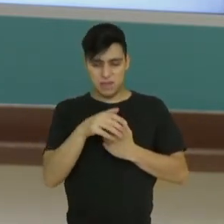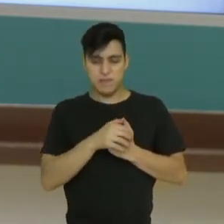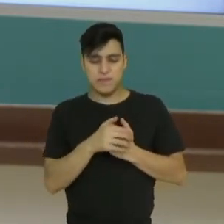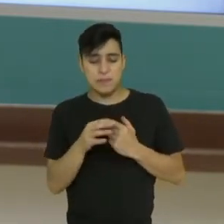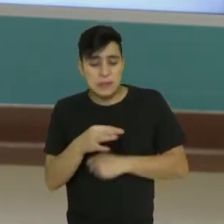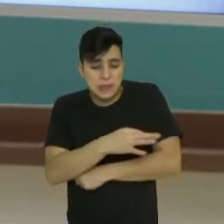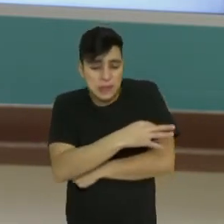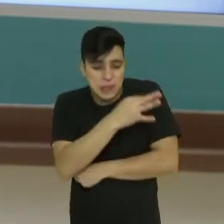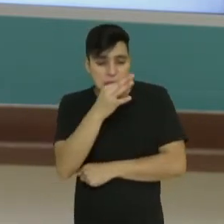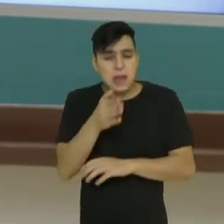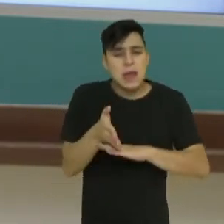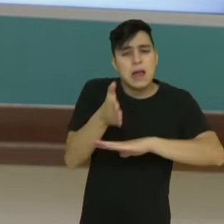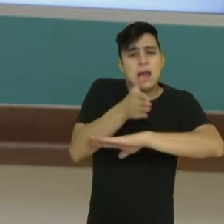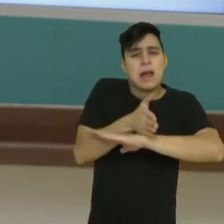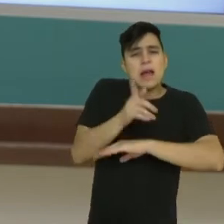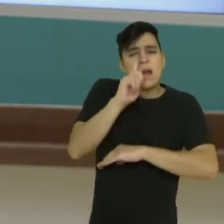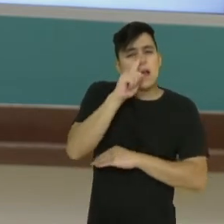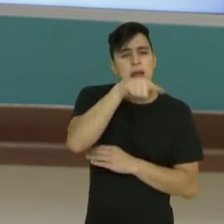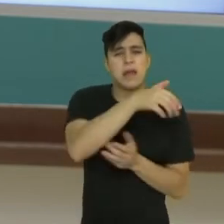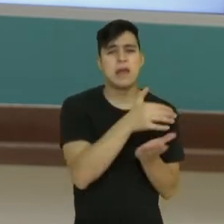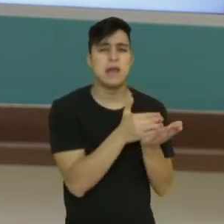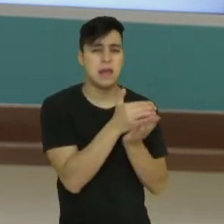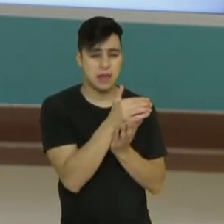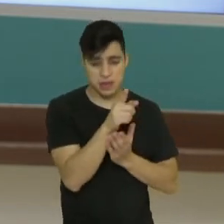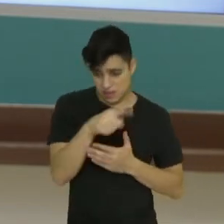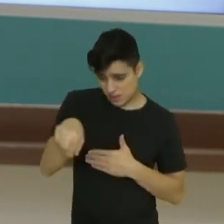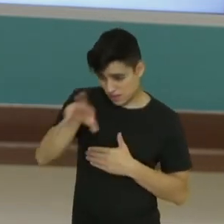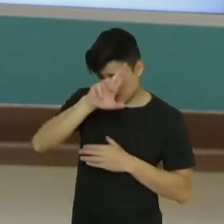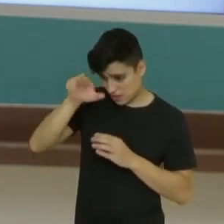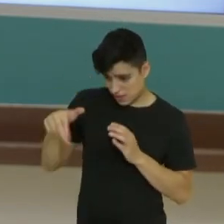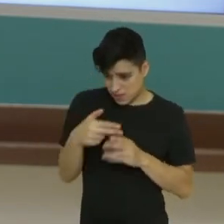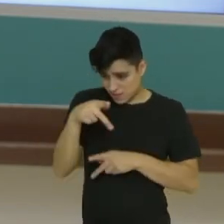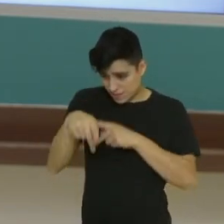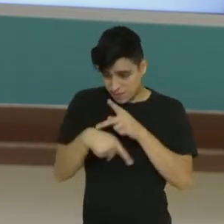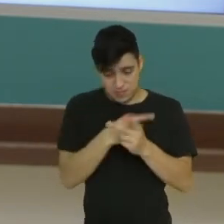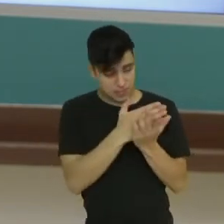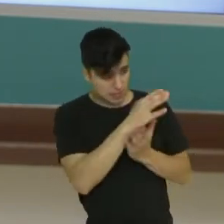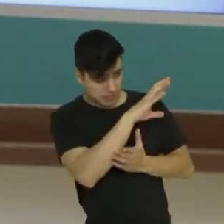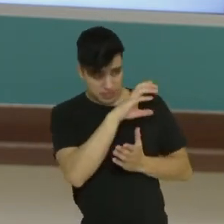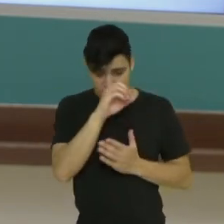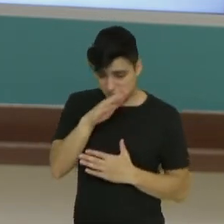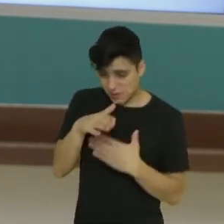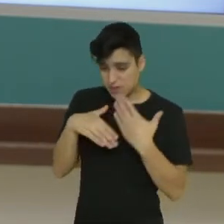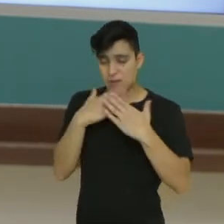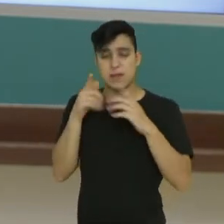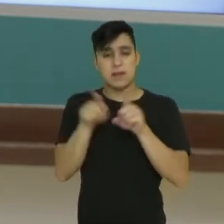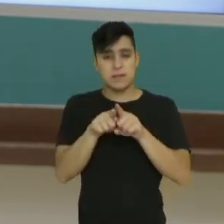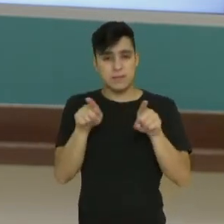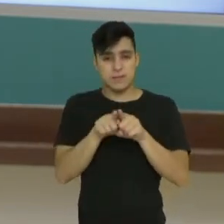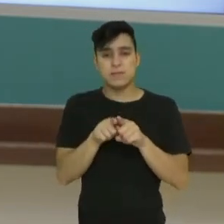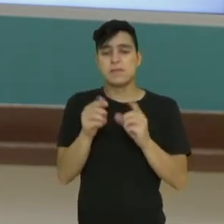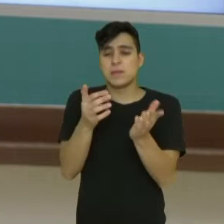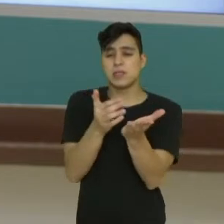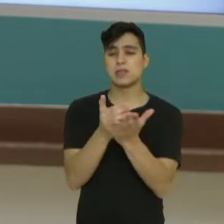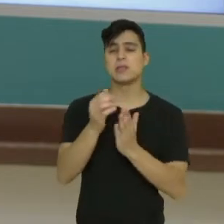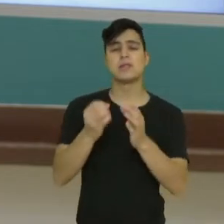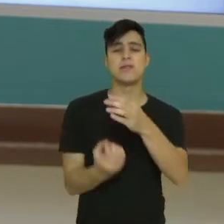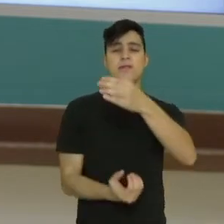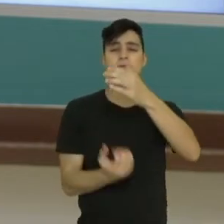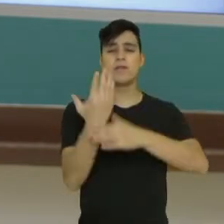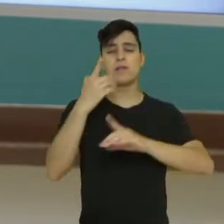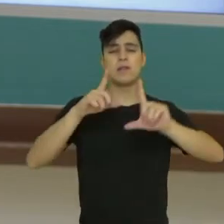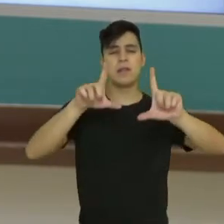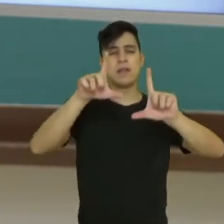foi começado pelos gregos, agora os renascentistas estão ampliando, e com isso surge o quê? Surge a perspectiva e surge